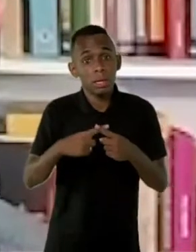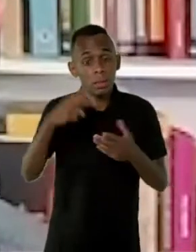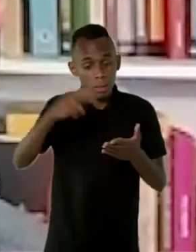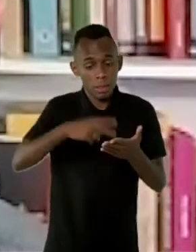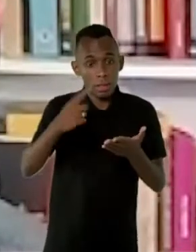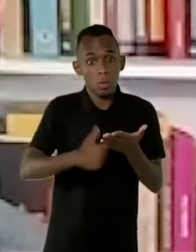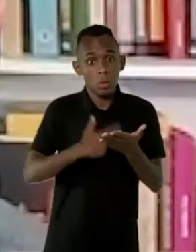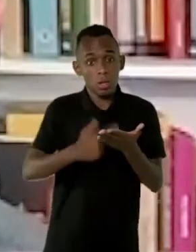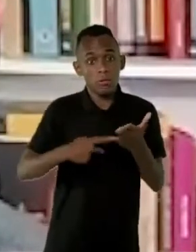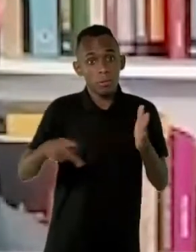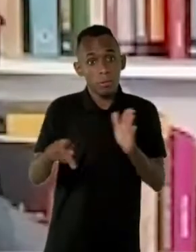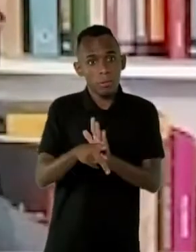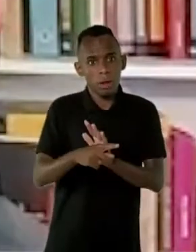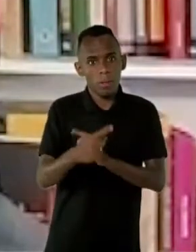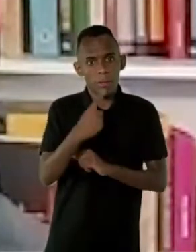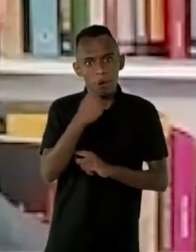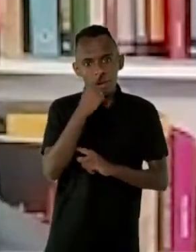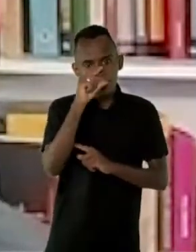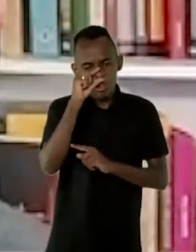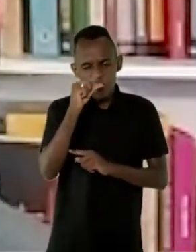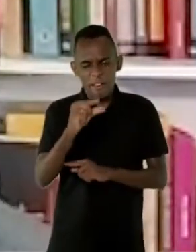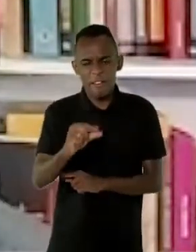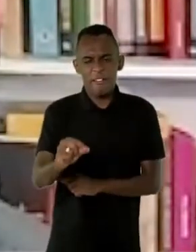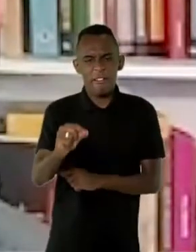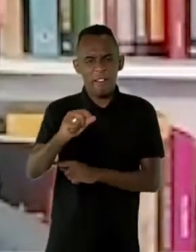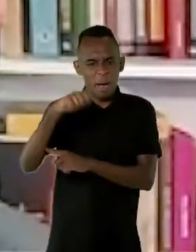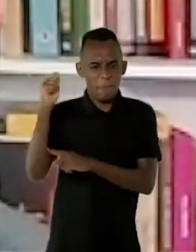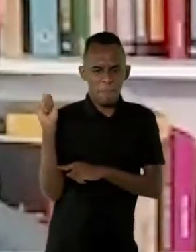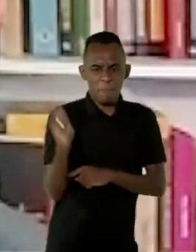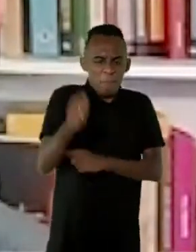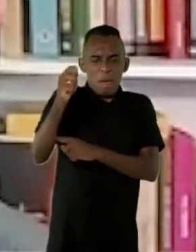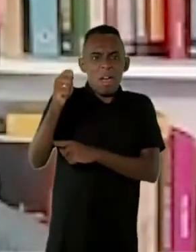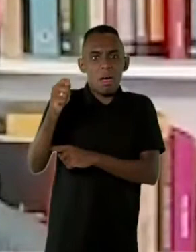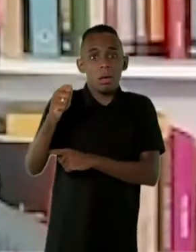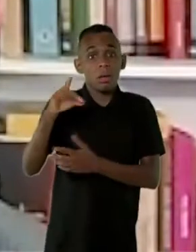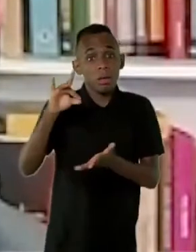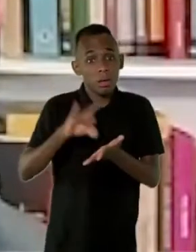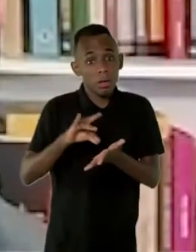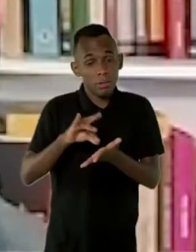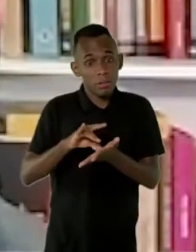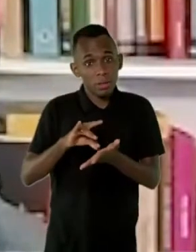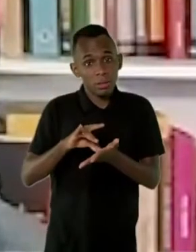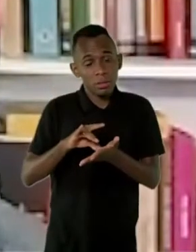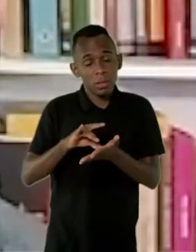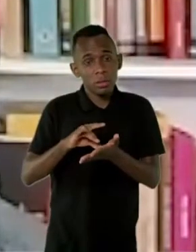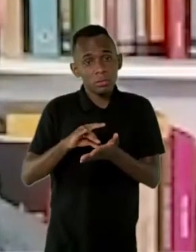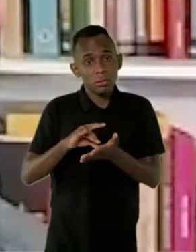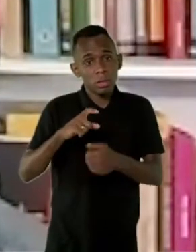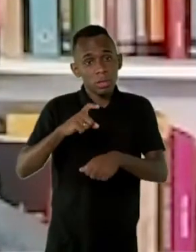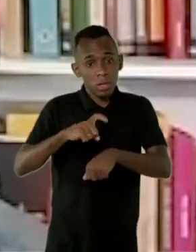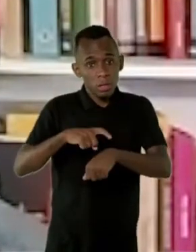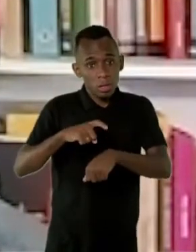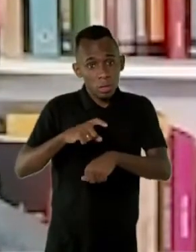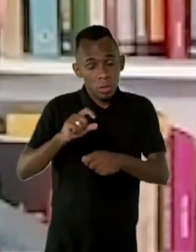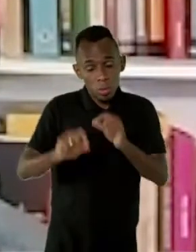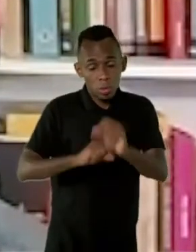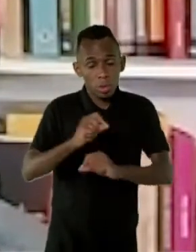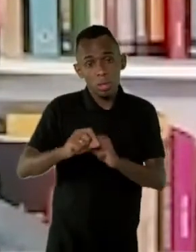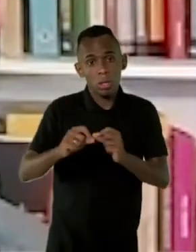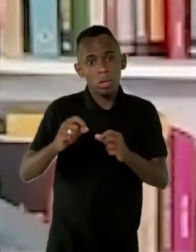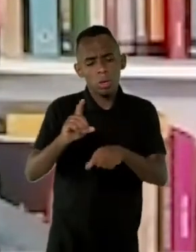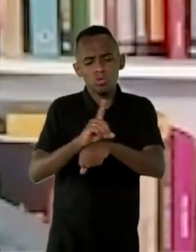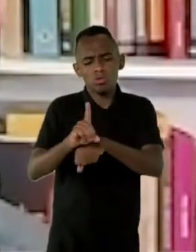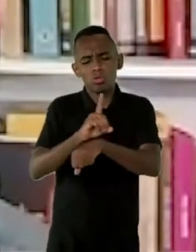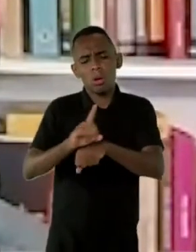de bruxaria. Na verdade, ela estava lendo um dicionário de provérbio do João de Deus, como era um dicionário antigo do século